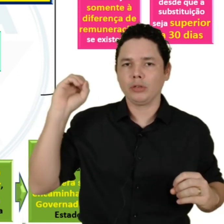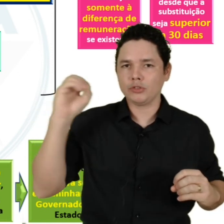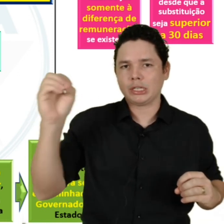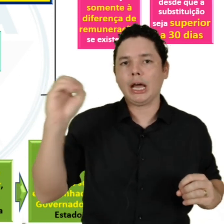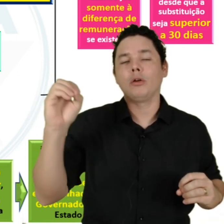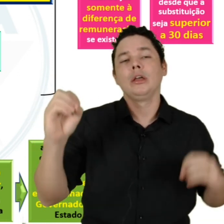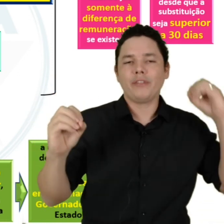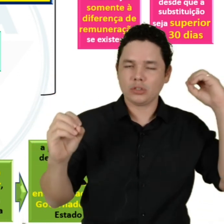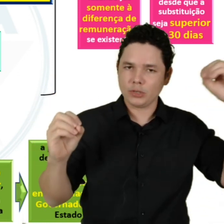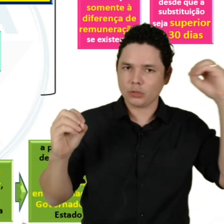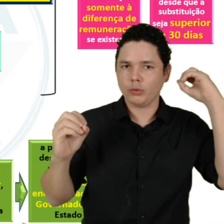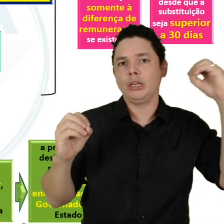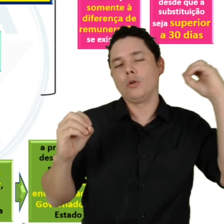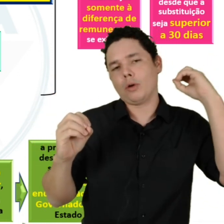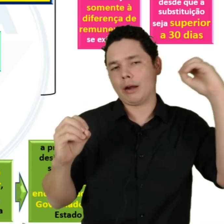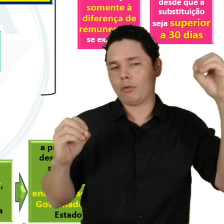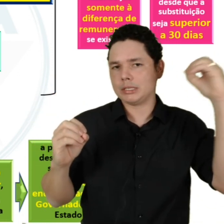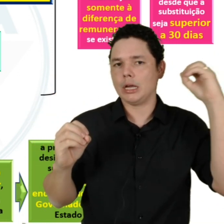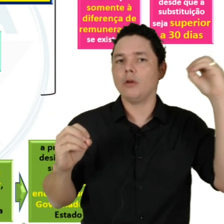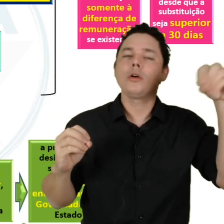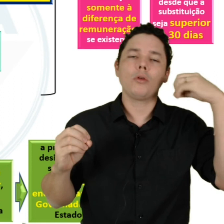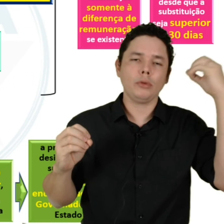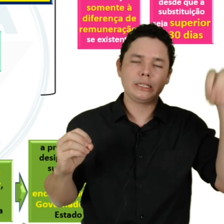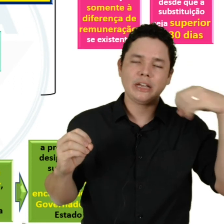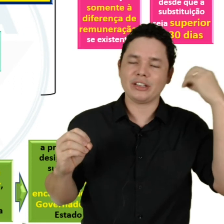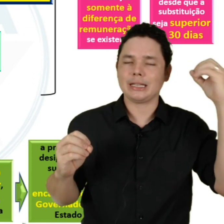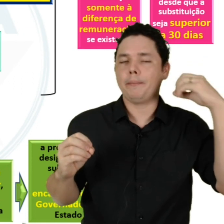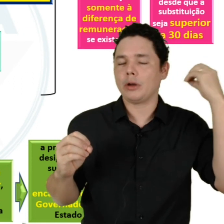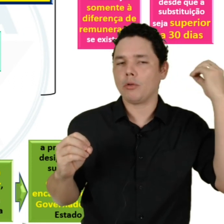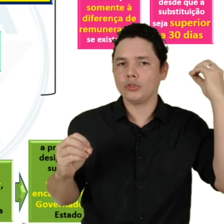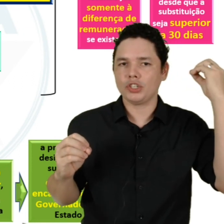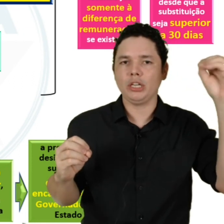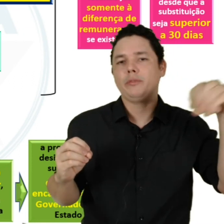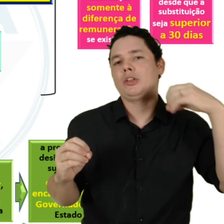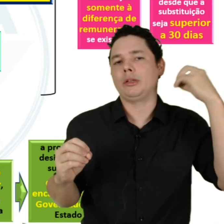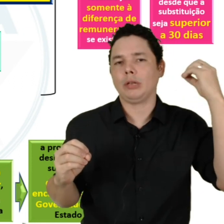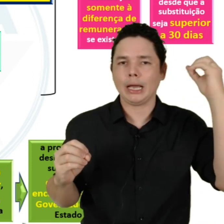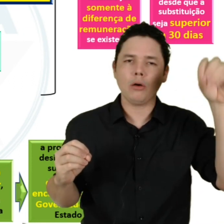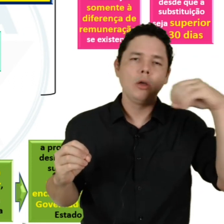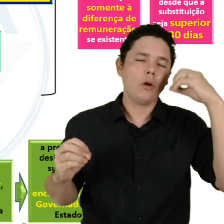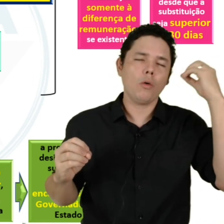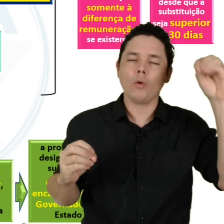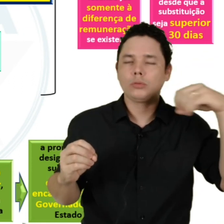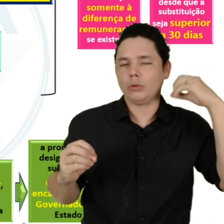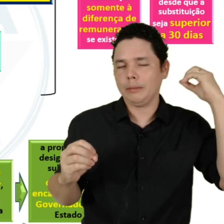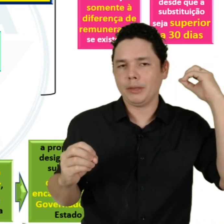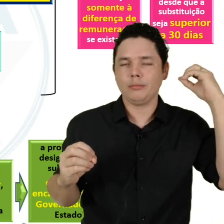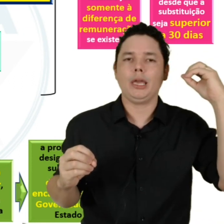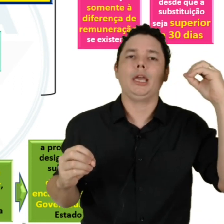que fulano de tal vai substituir o cargo comissão quando ele se afastar por algum motivo, impedimento legal ou